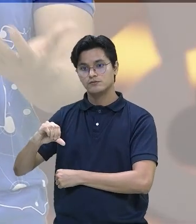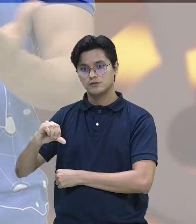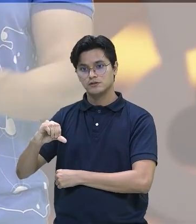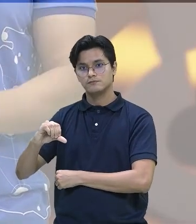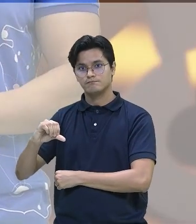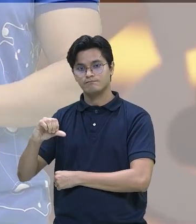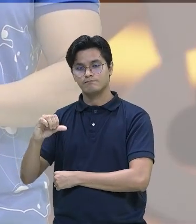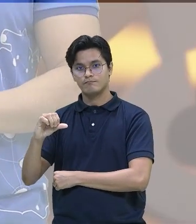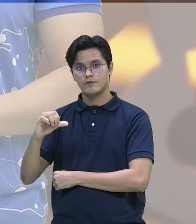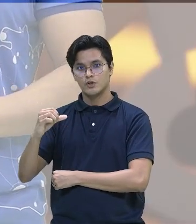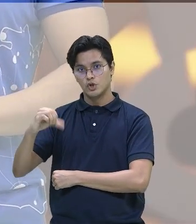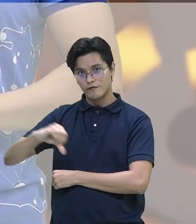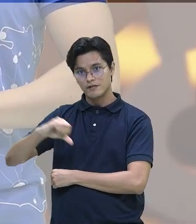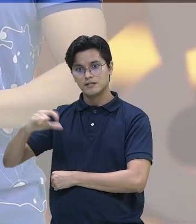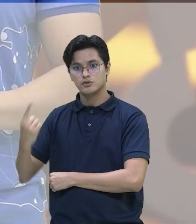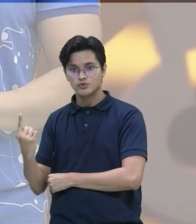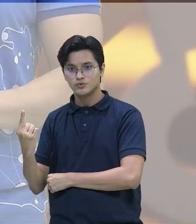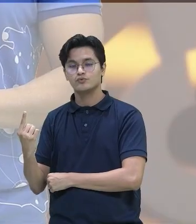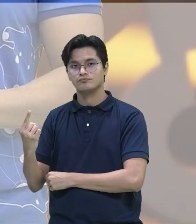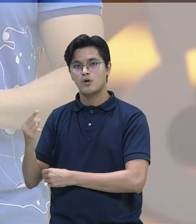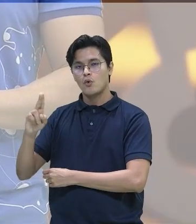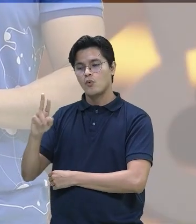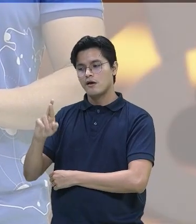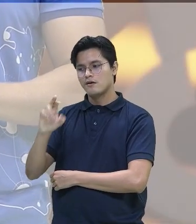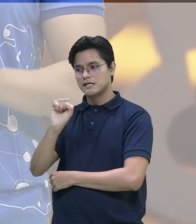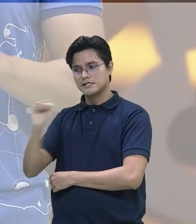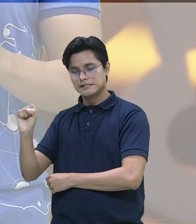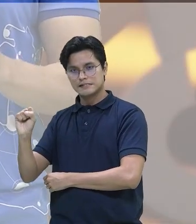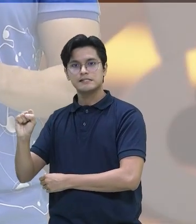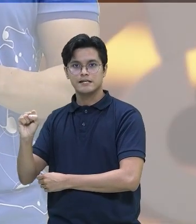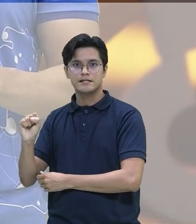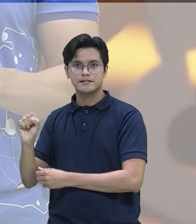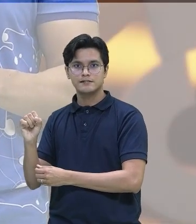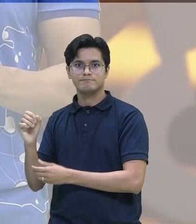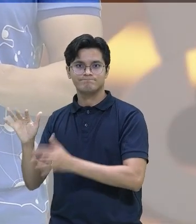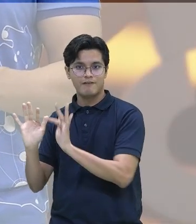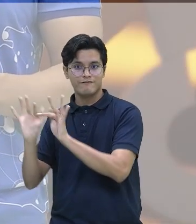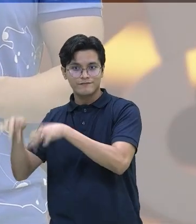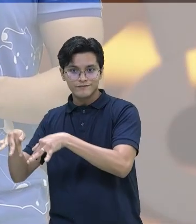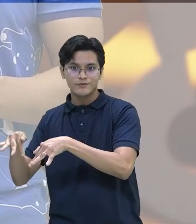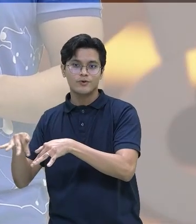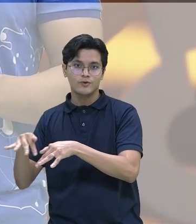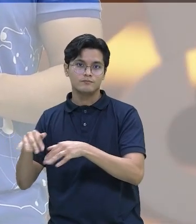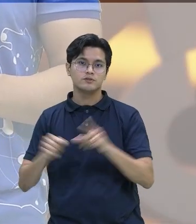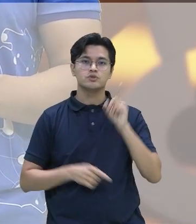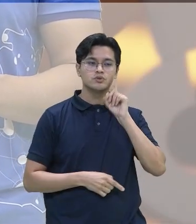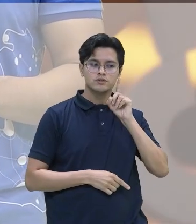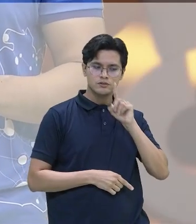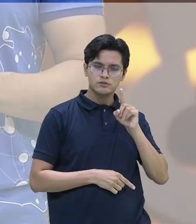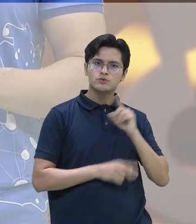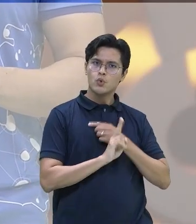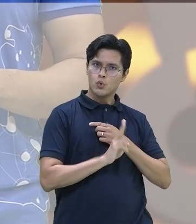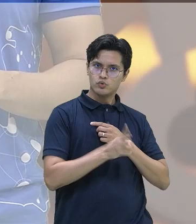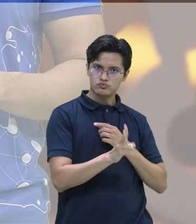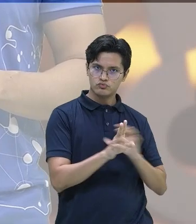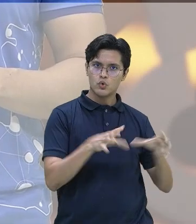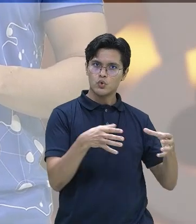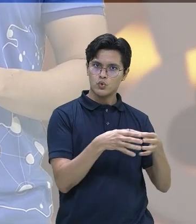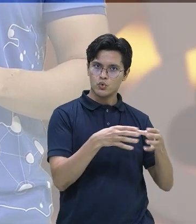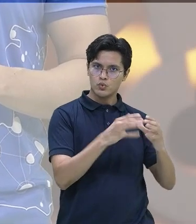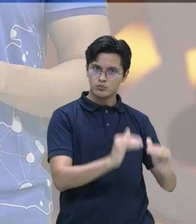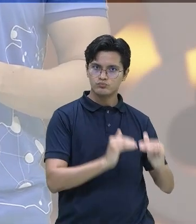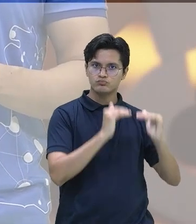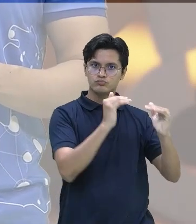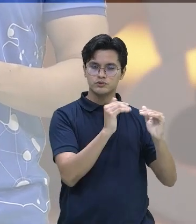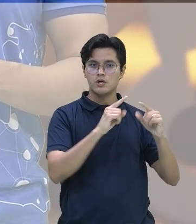Estados Unidos, ele aparece ali como uma superpotência mundial, mas sozinho, em especial do ponto de vista militar,